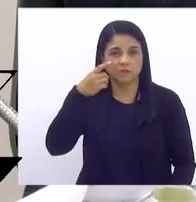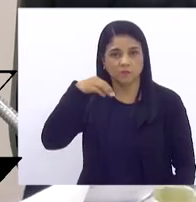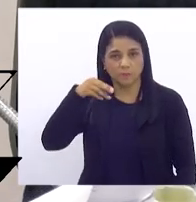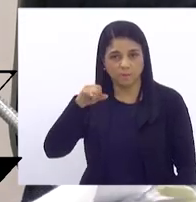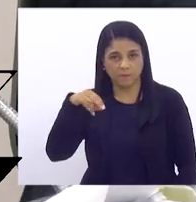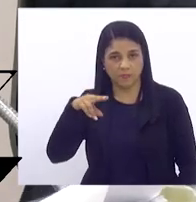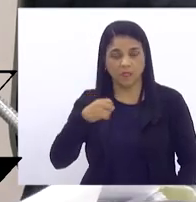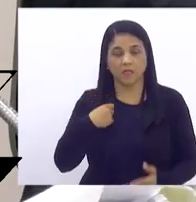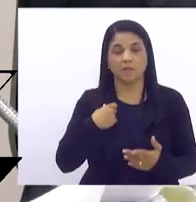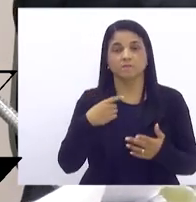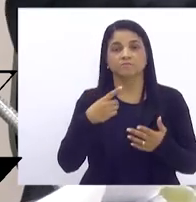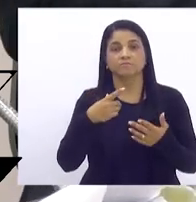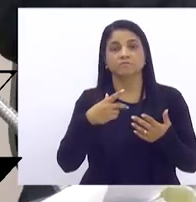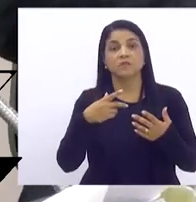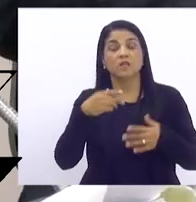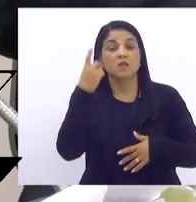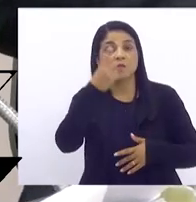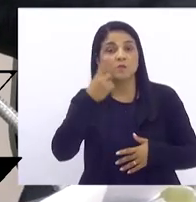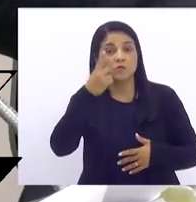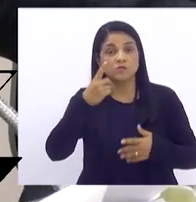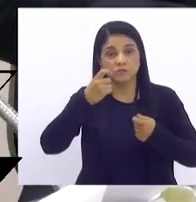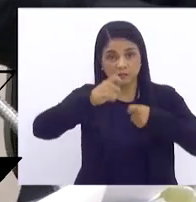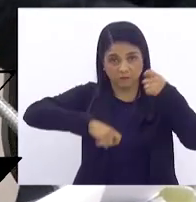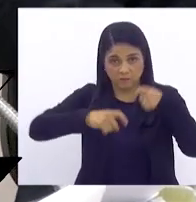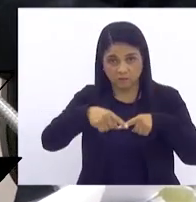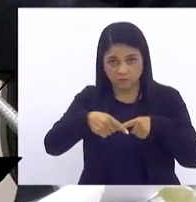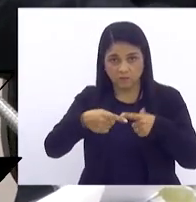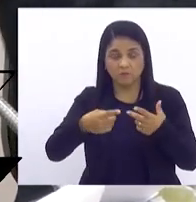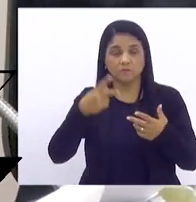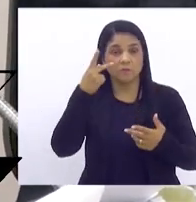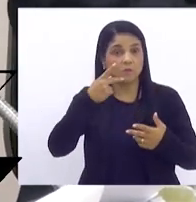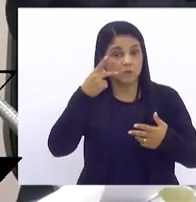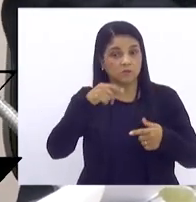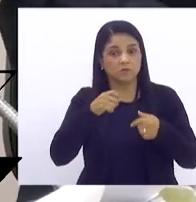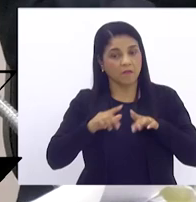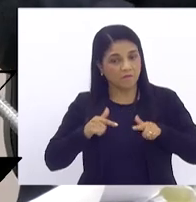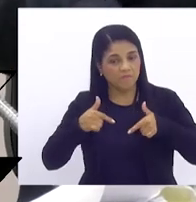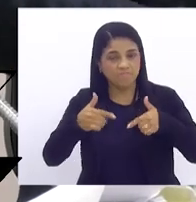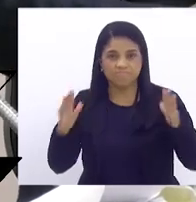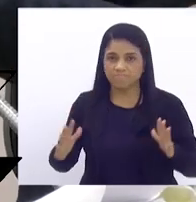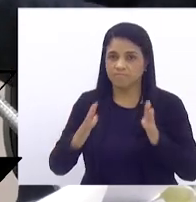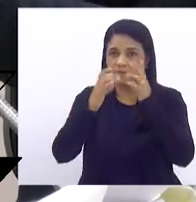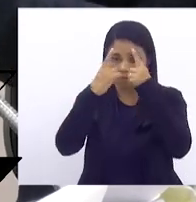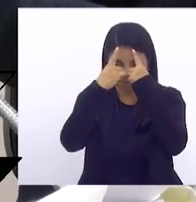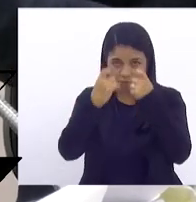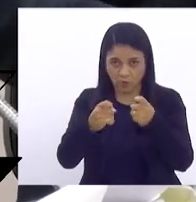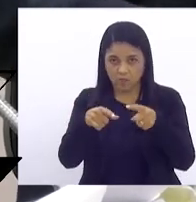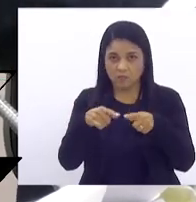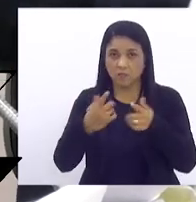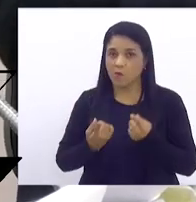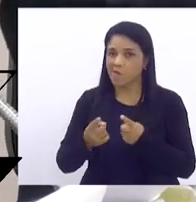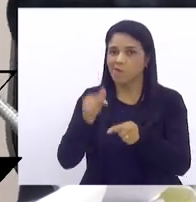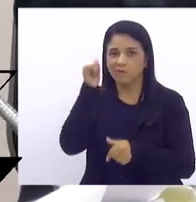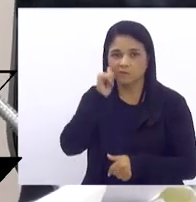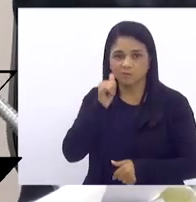orientação sexual nas políticas, serviços e assemelhados que tratem do enfrentamento à violência contra a mulher e de ações